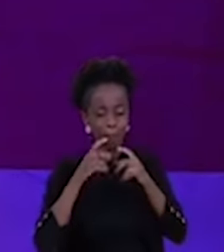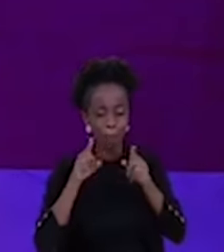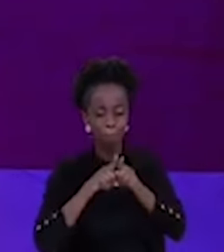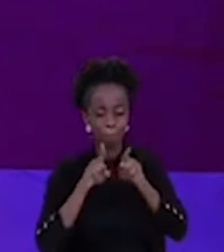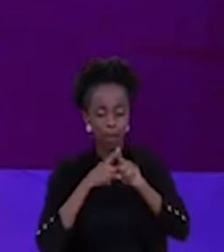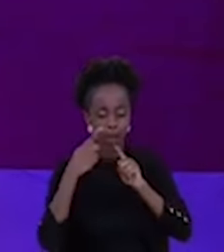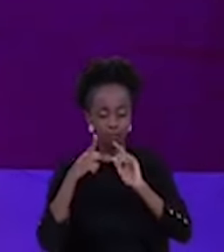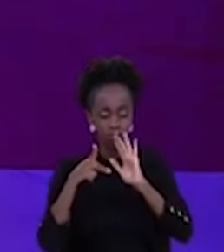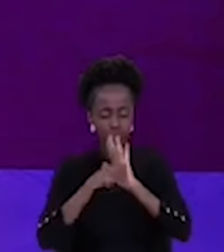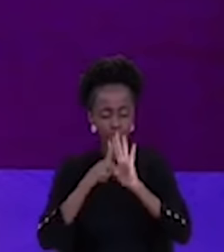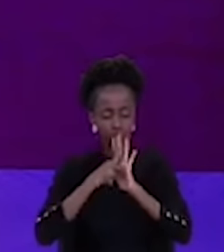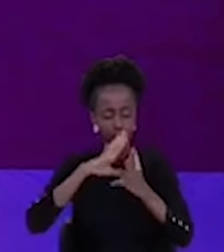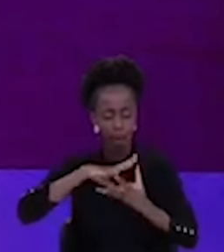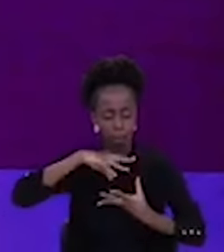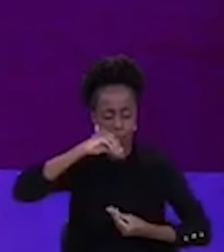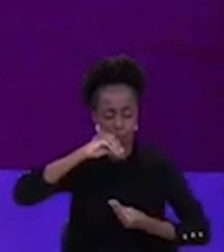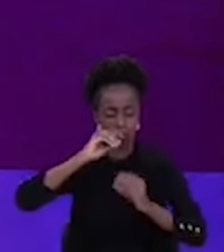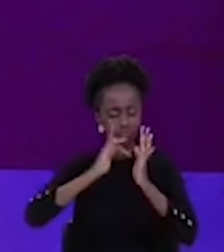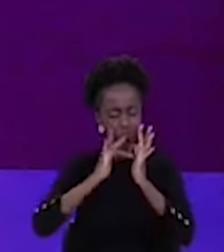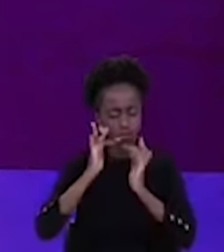Ele vê você como realmente você é.